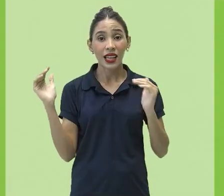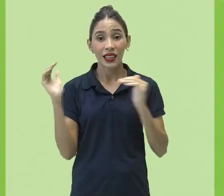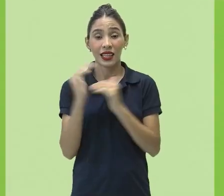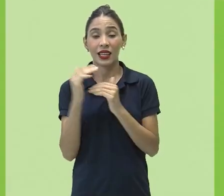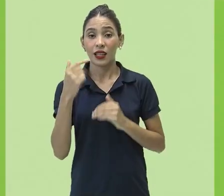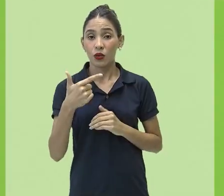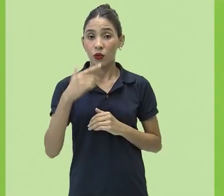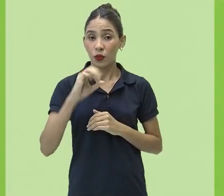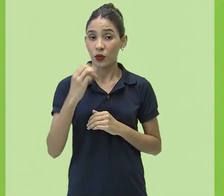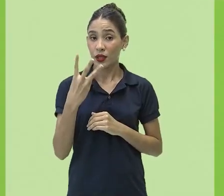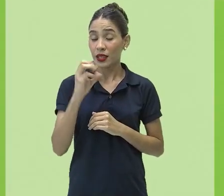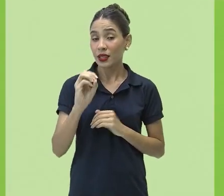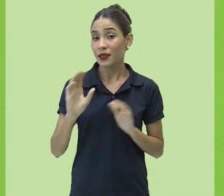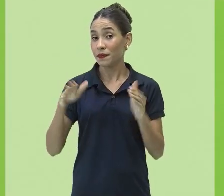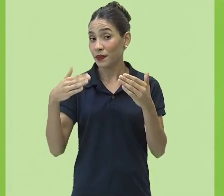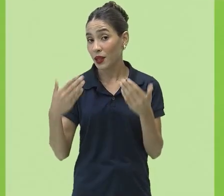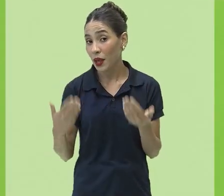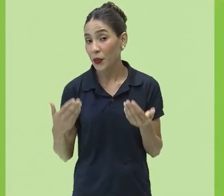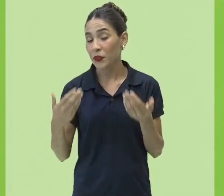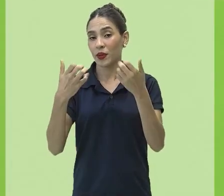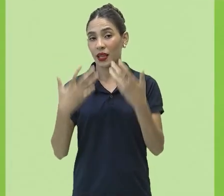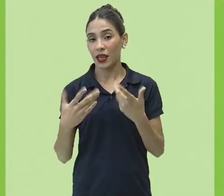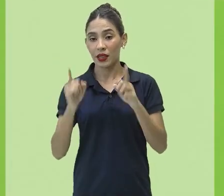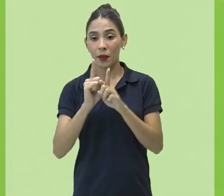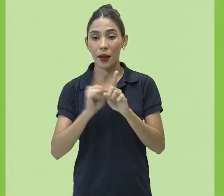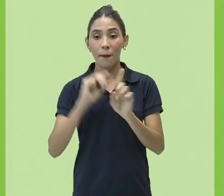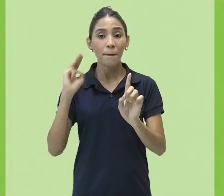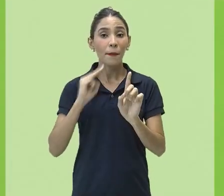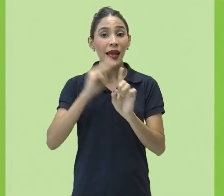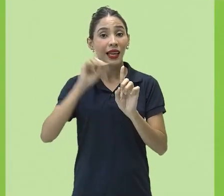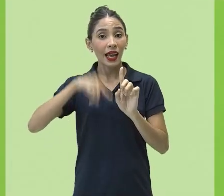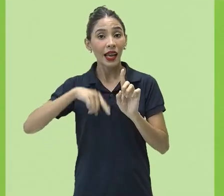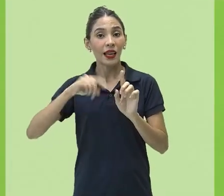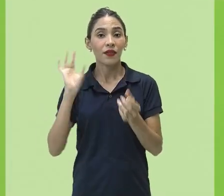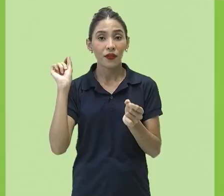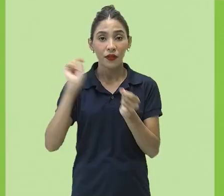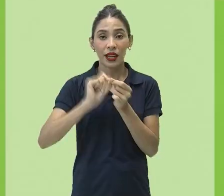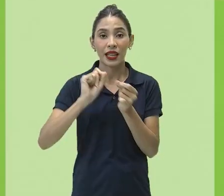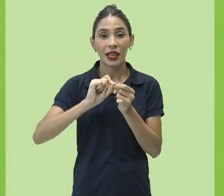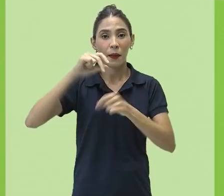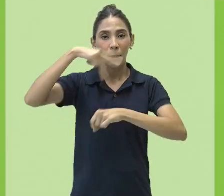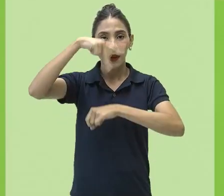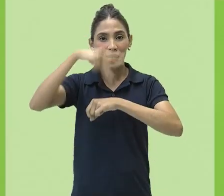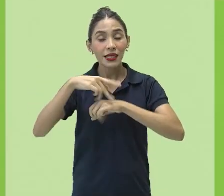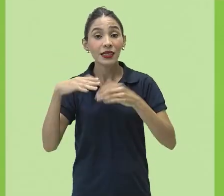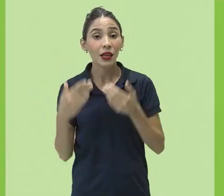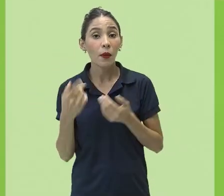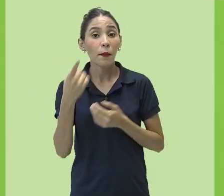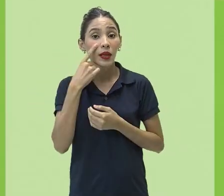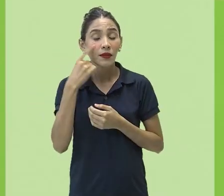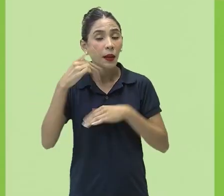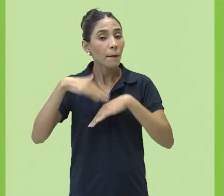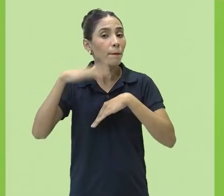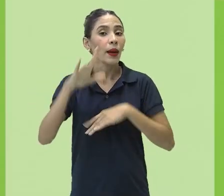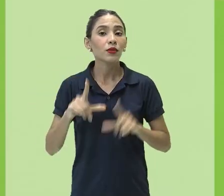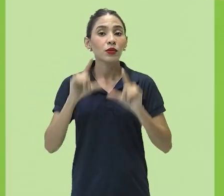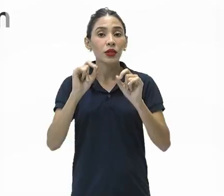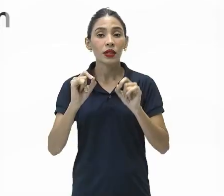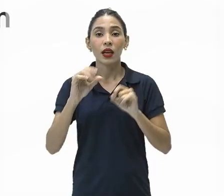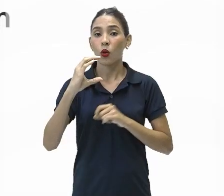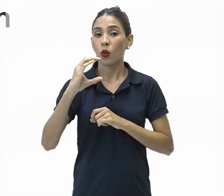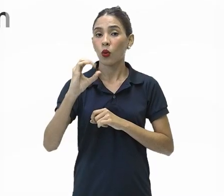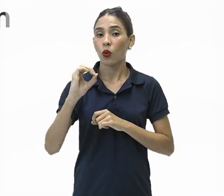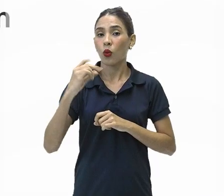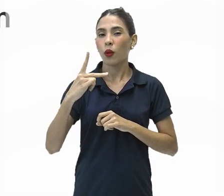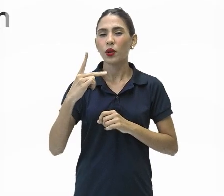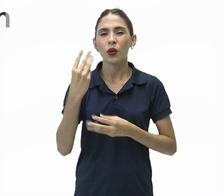2030. E aí, como a gente está falando, né, que essas metas elas são realizadas por países, vamos observar um pouco mais sobre a COP, né?